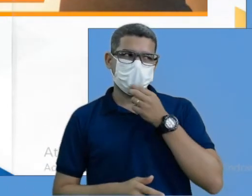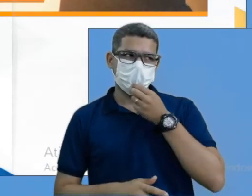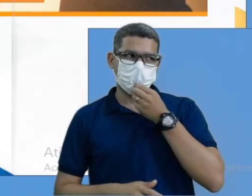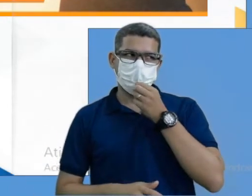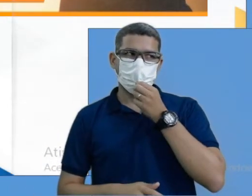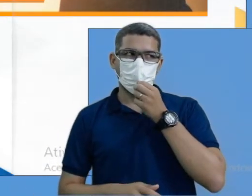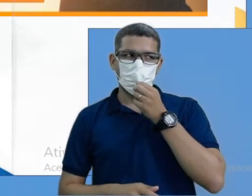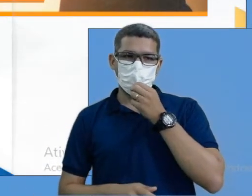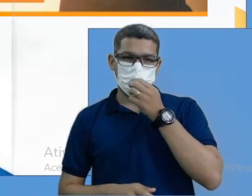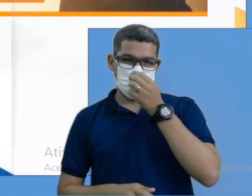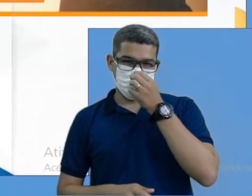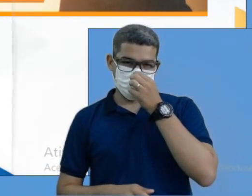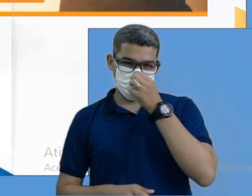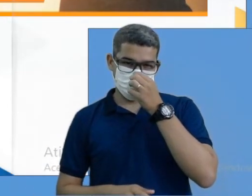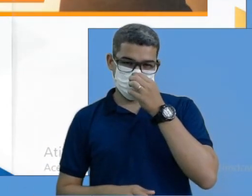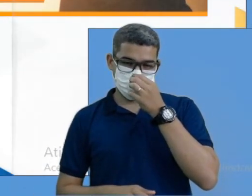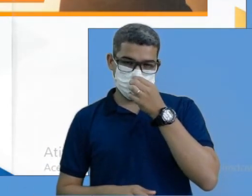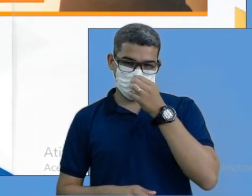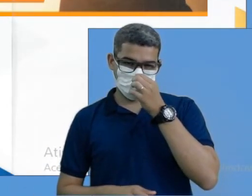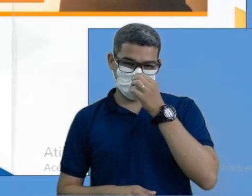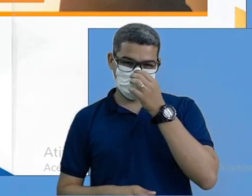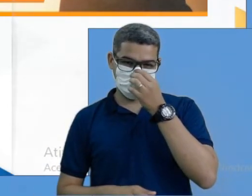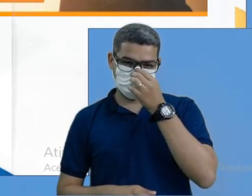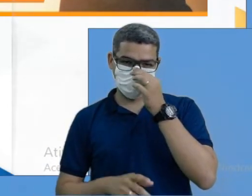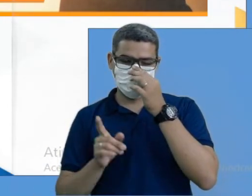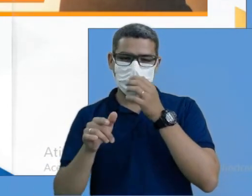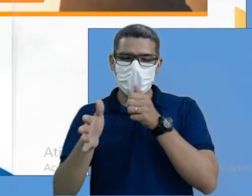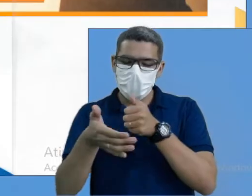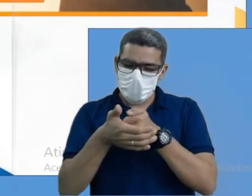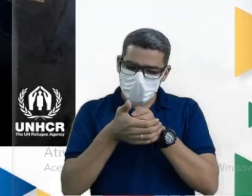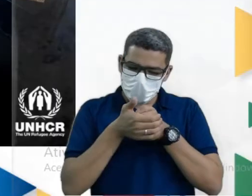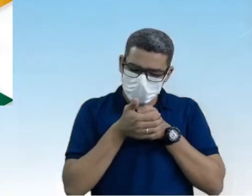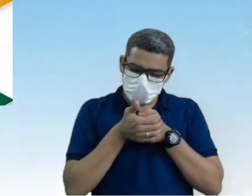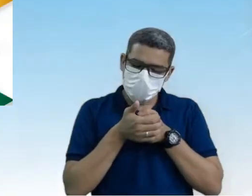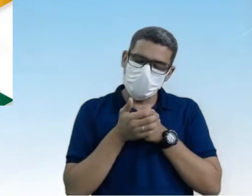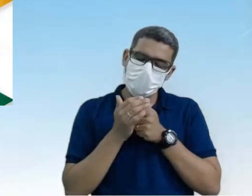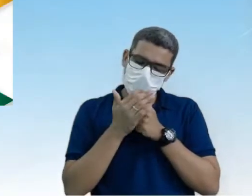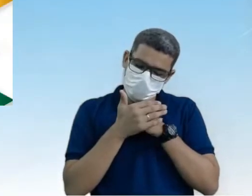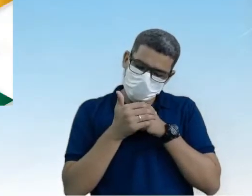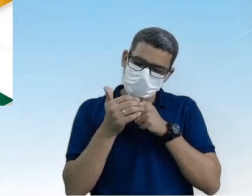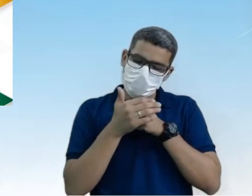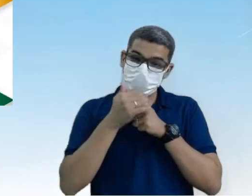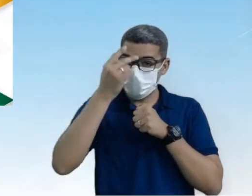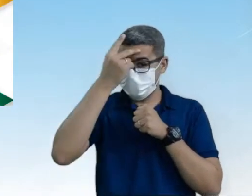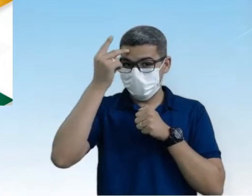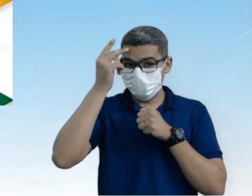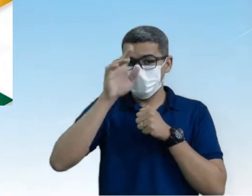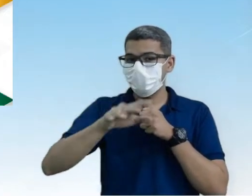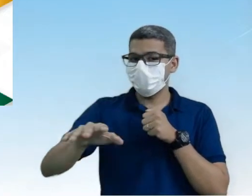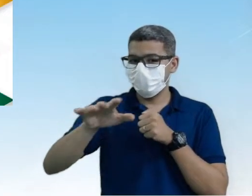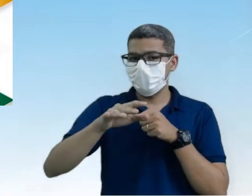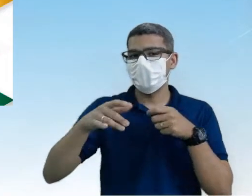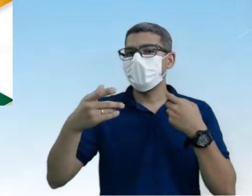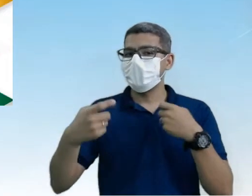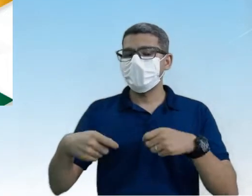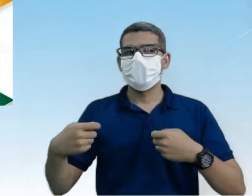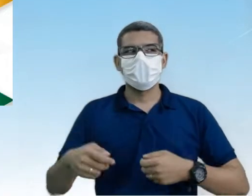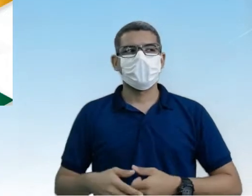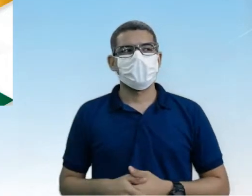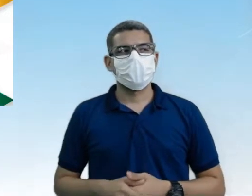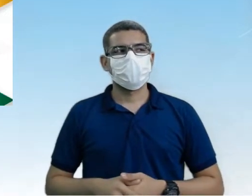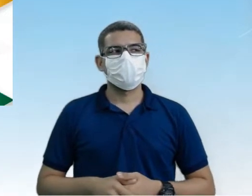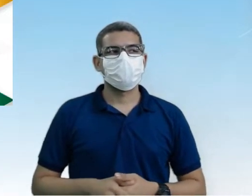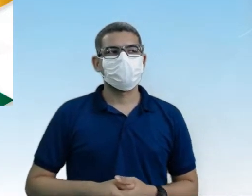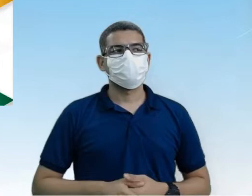o frio, né? Esse acolhimento afetivo que essas pessoas precisam. Então, agora olha só, aqui a